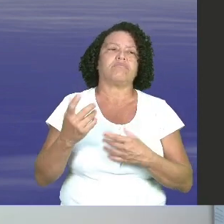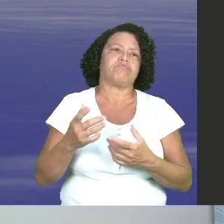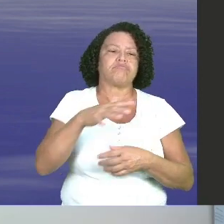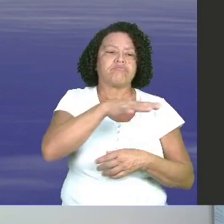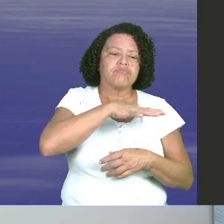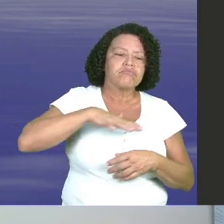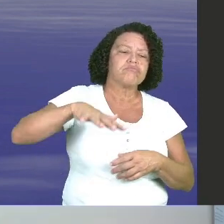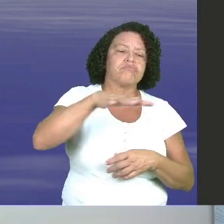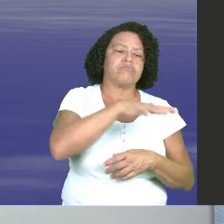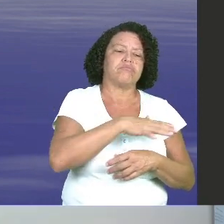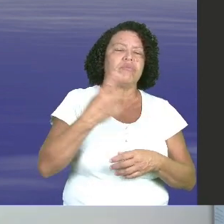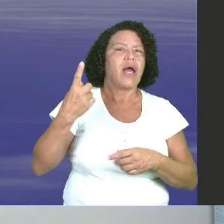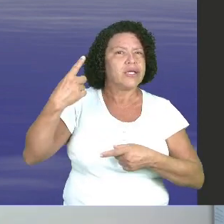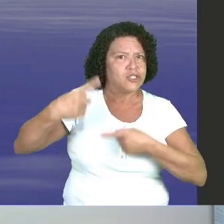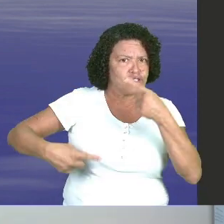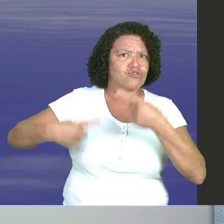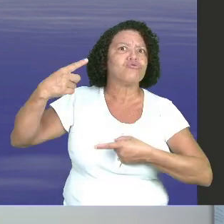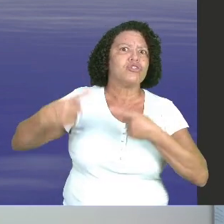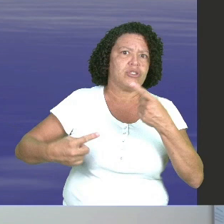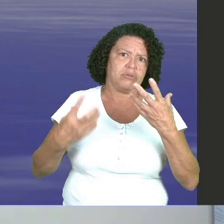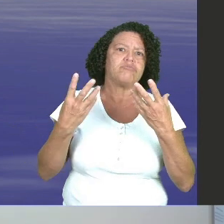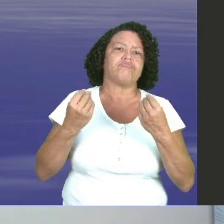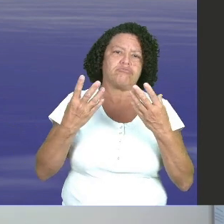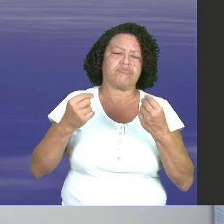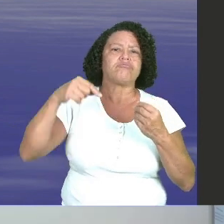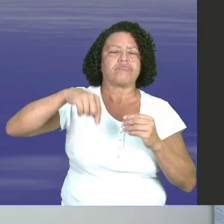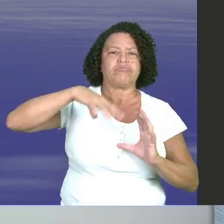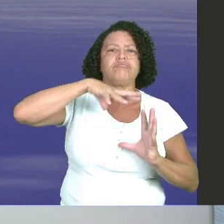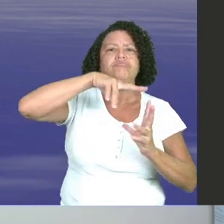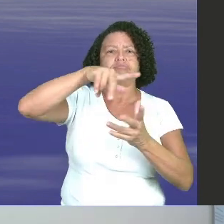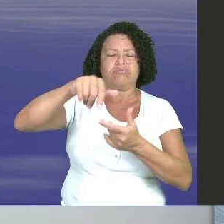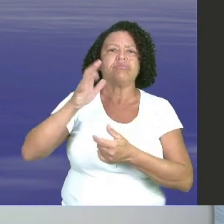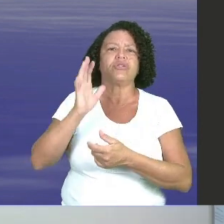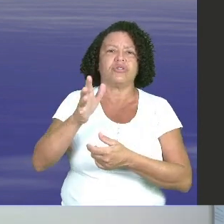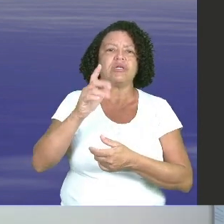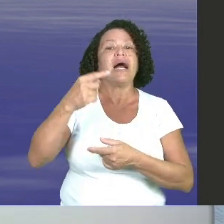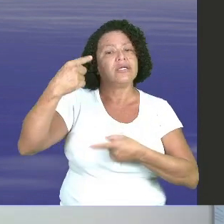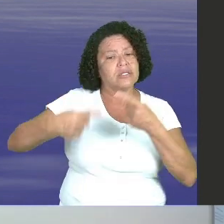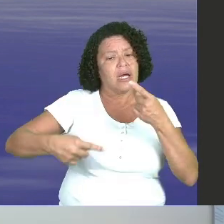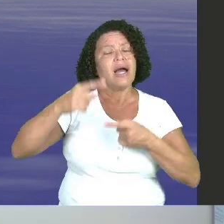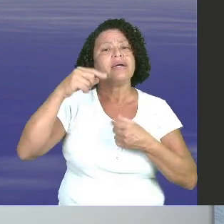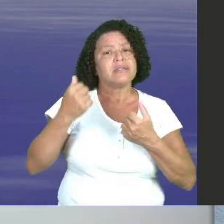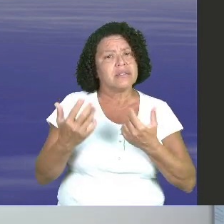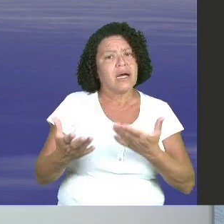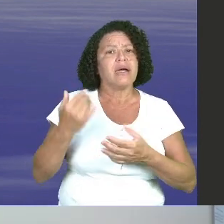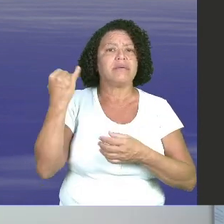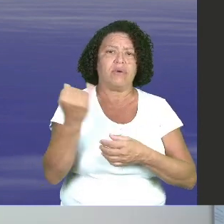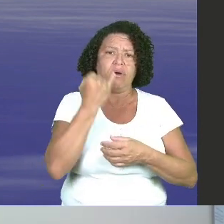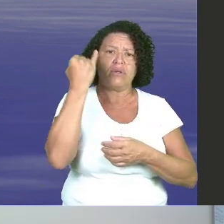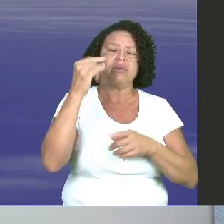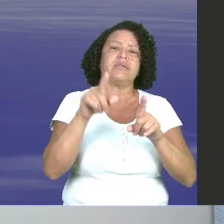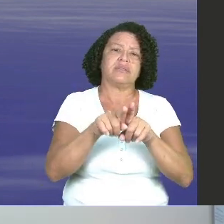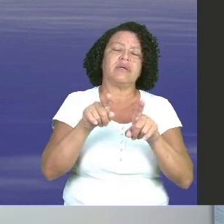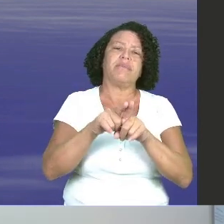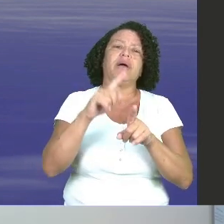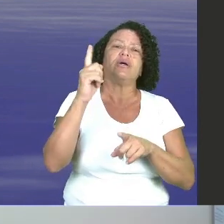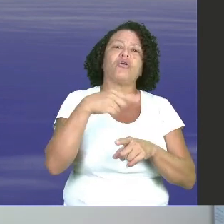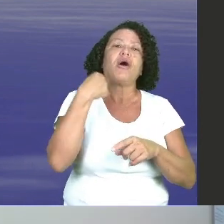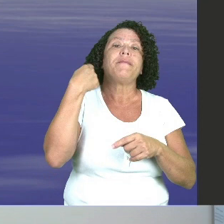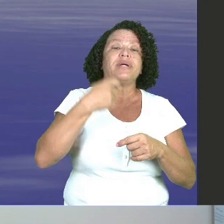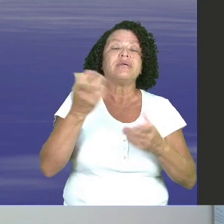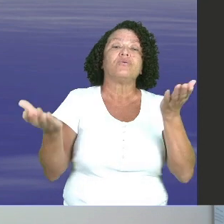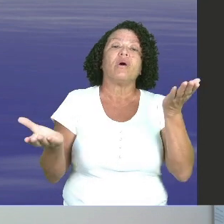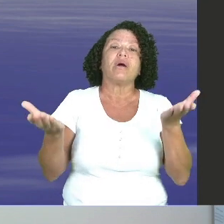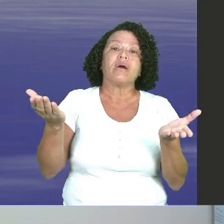tão discutida nesse mundo. E é para ser discutido, e é para ser dada importância, porque temos que ter o